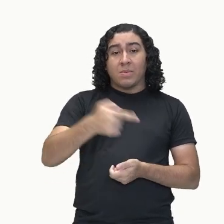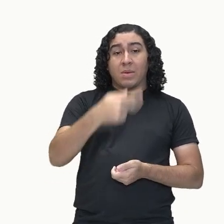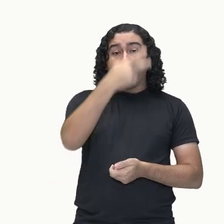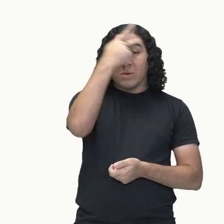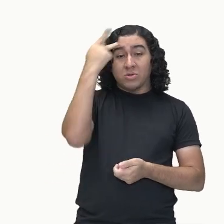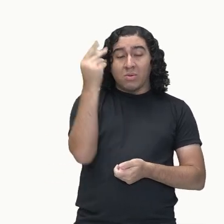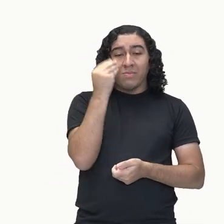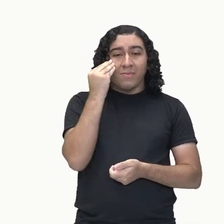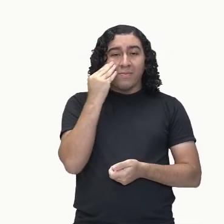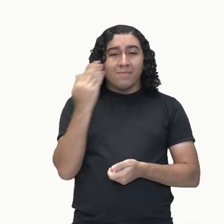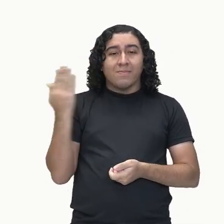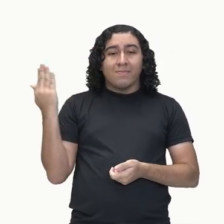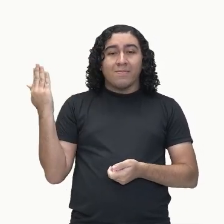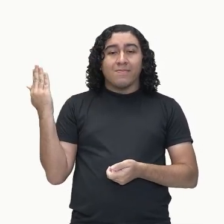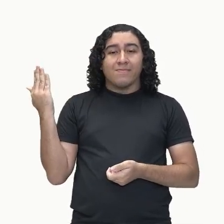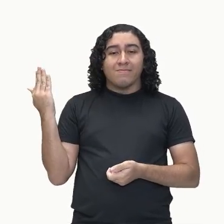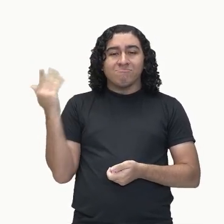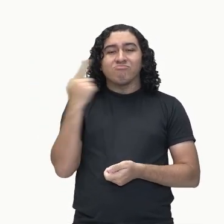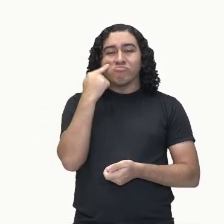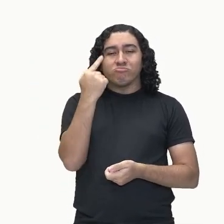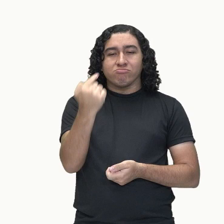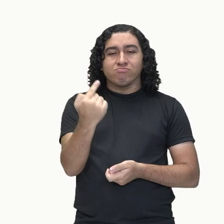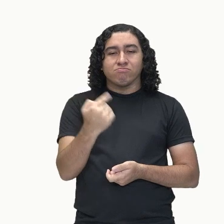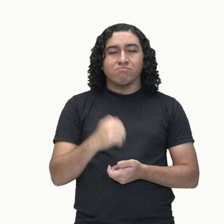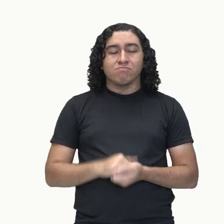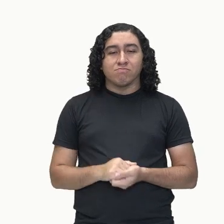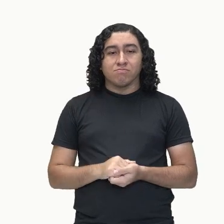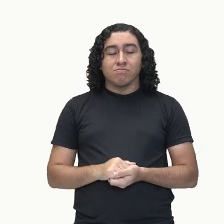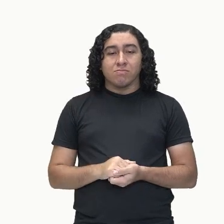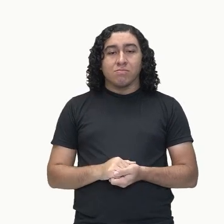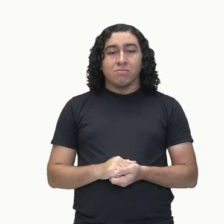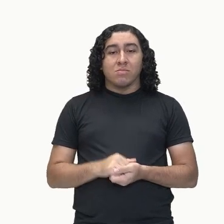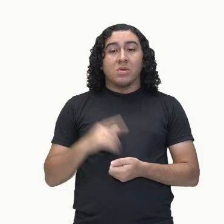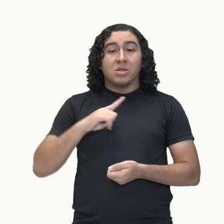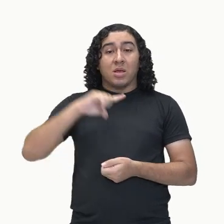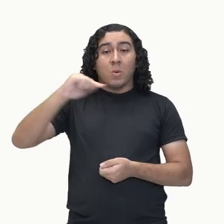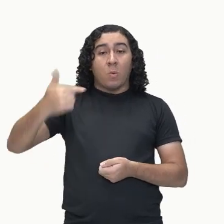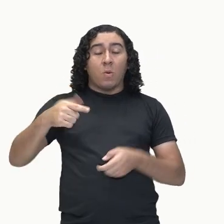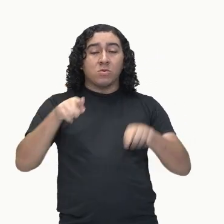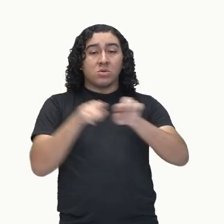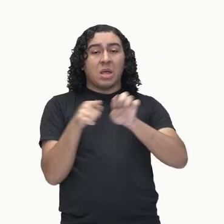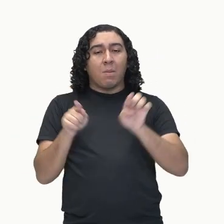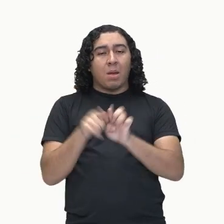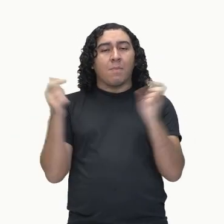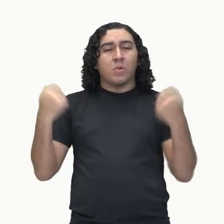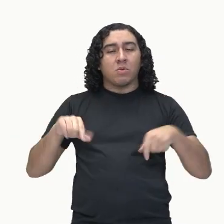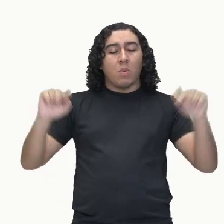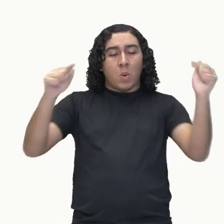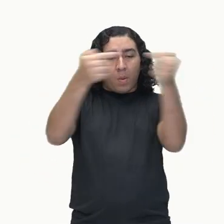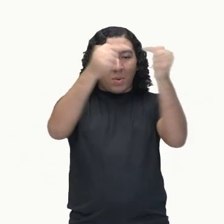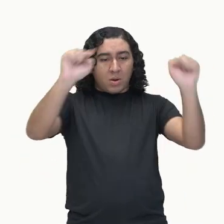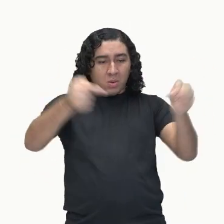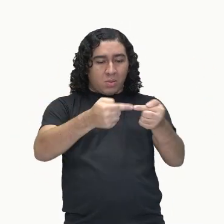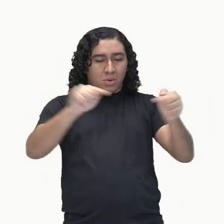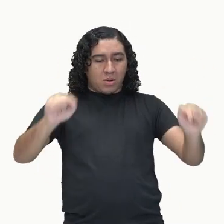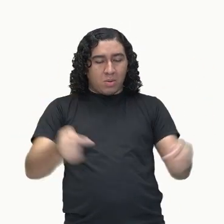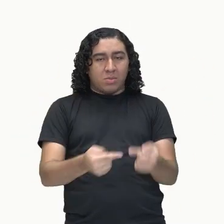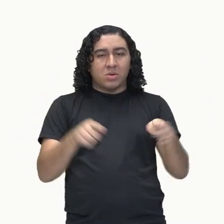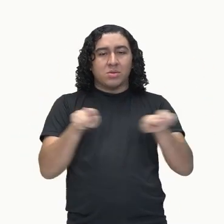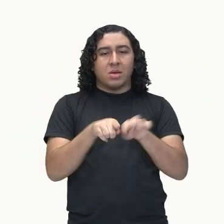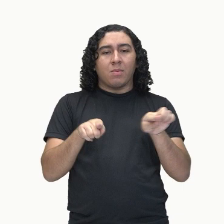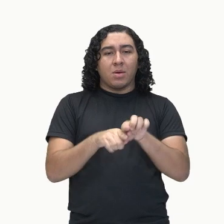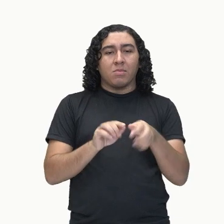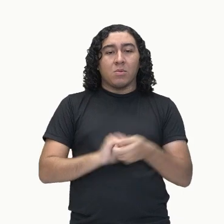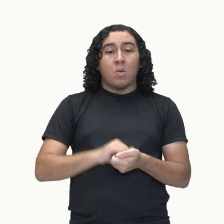qu tupidas Olha que interessante tem outros aqui que vão seguir o mesmo ritmo do pedir o verbo